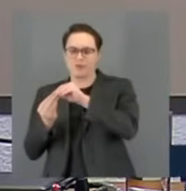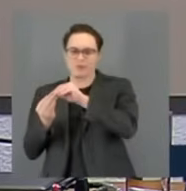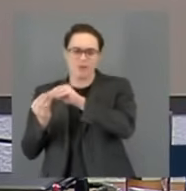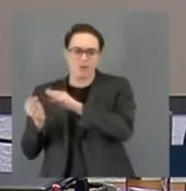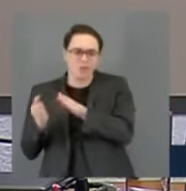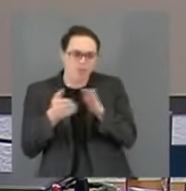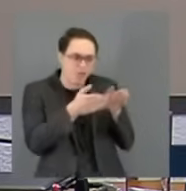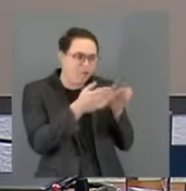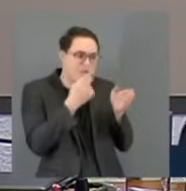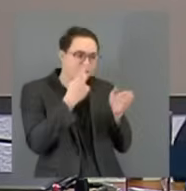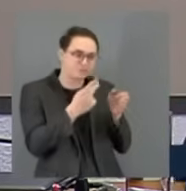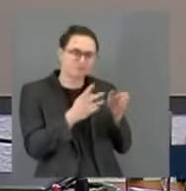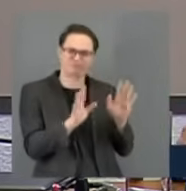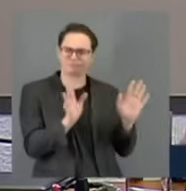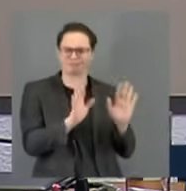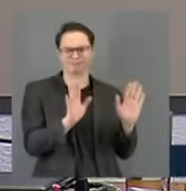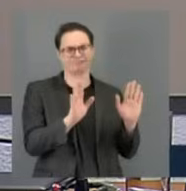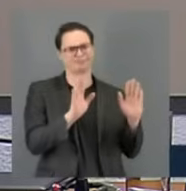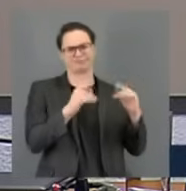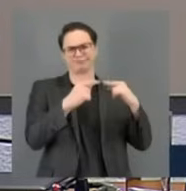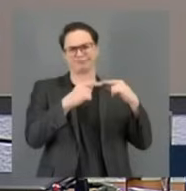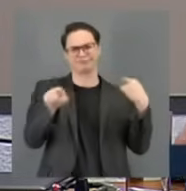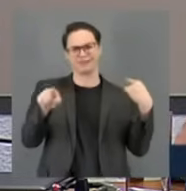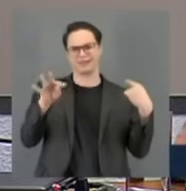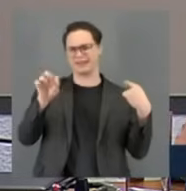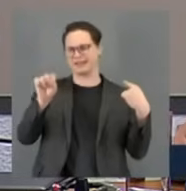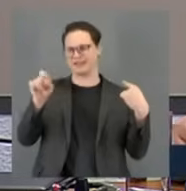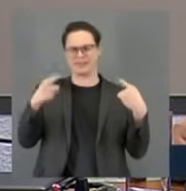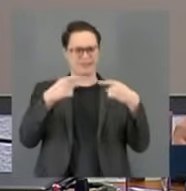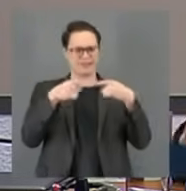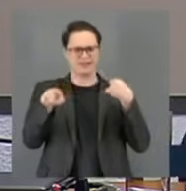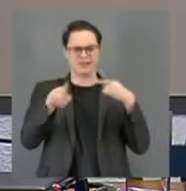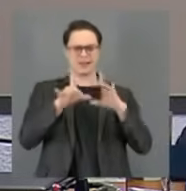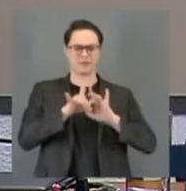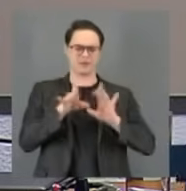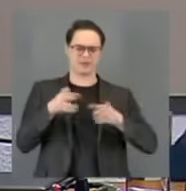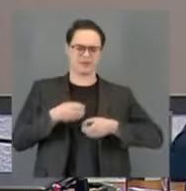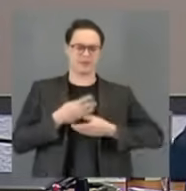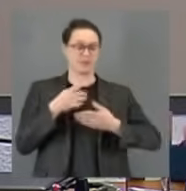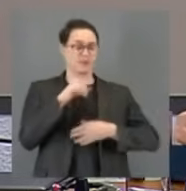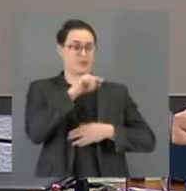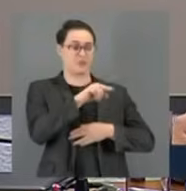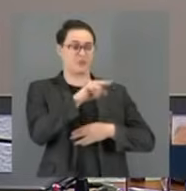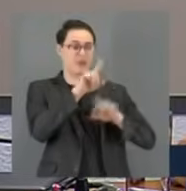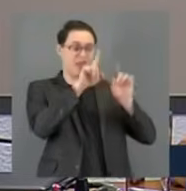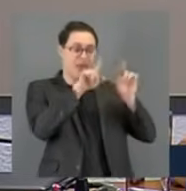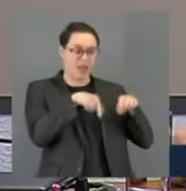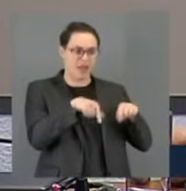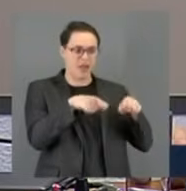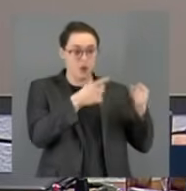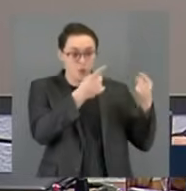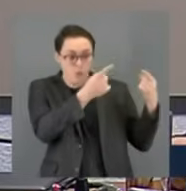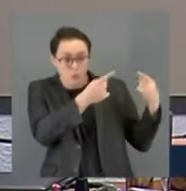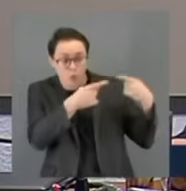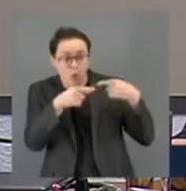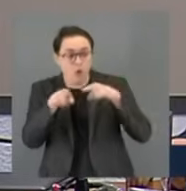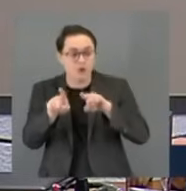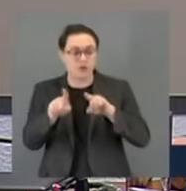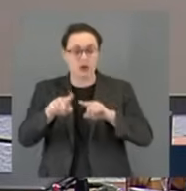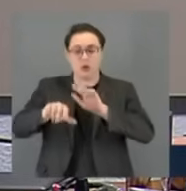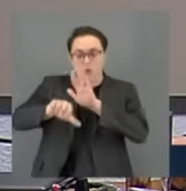dizendo, olha, não tem nada a ver com o TSE, não tem nada a ver com liberdade de expressão, isso tem a ver com combate ao crime organizado.